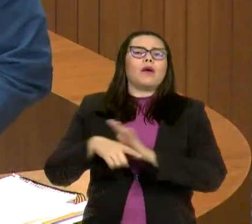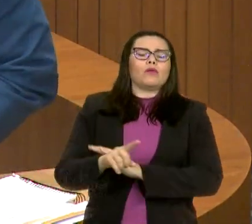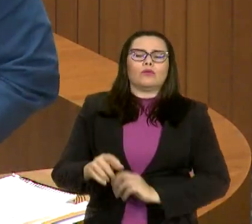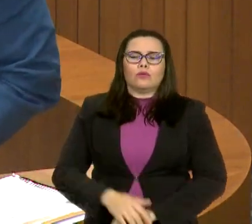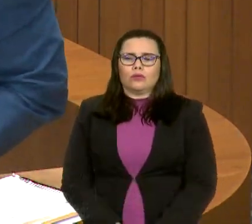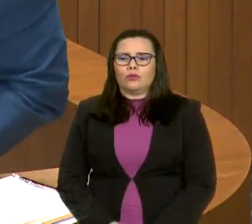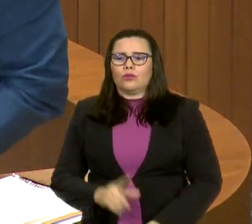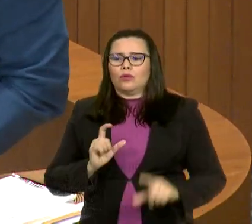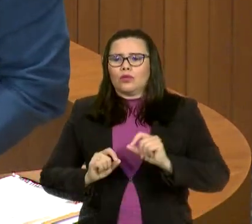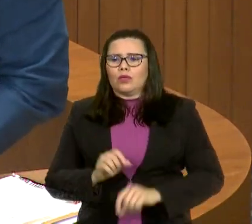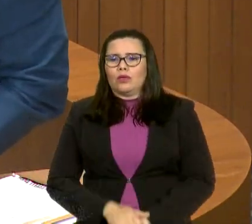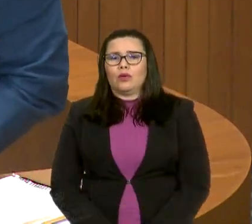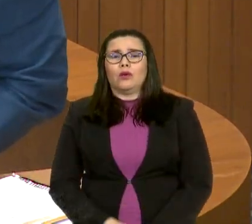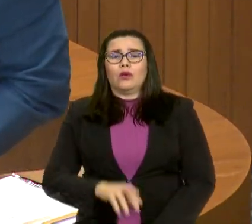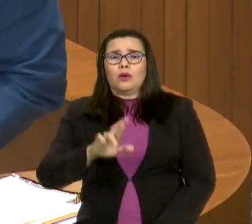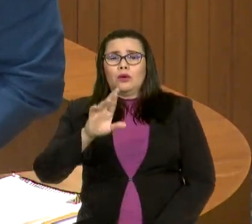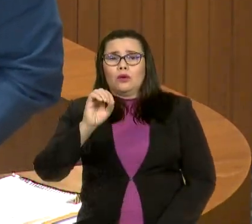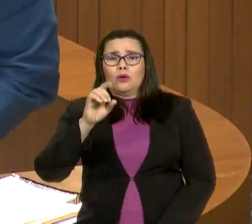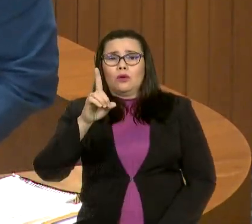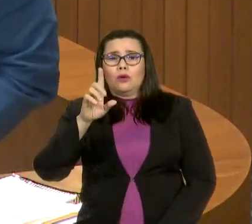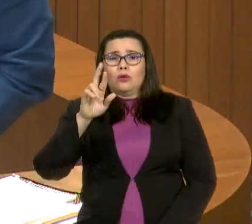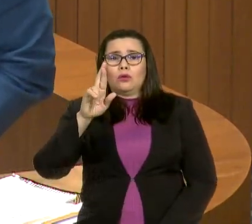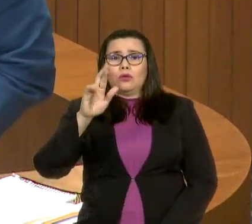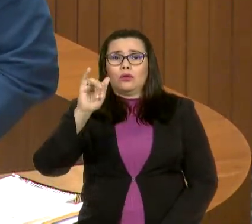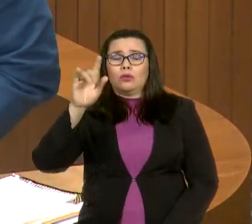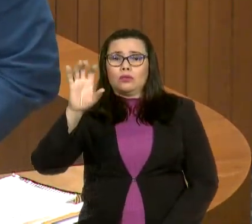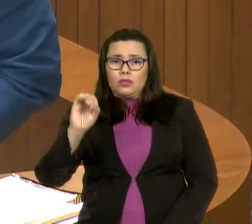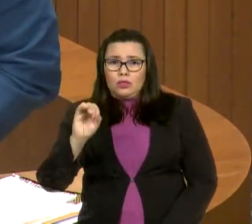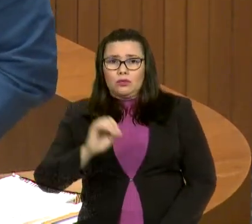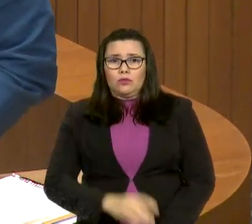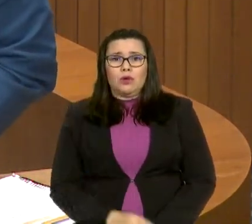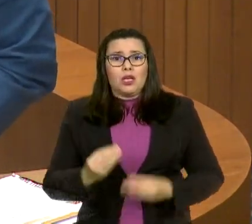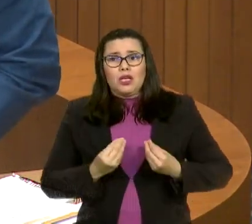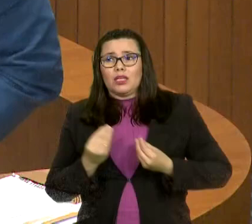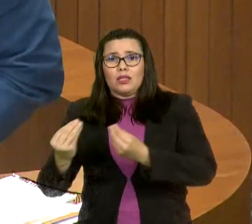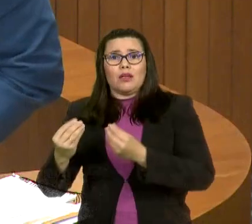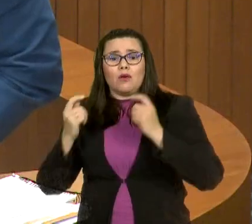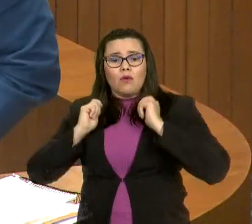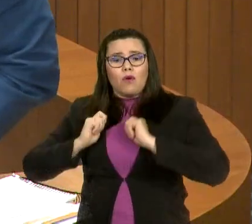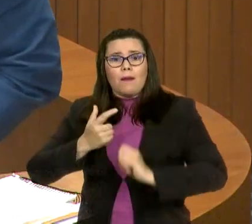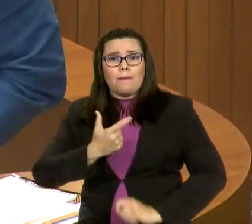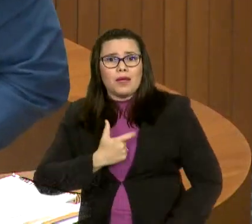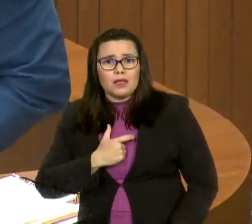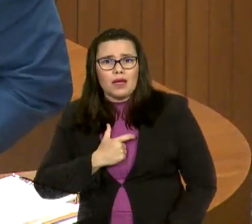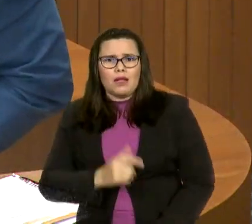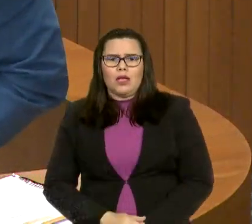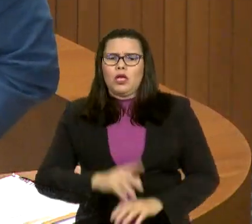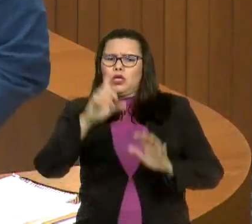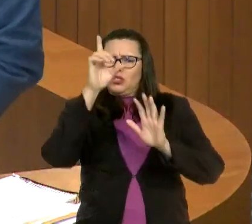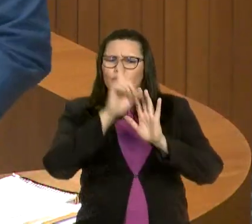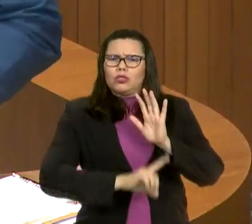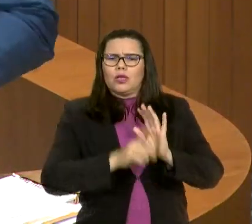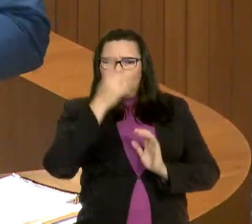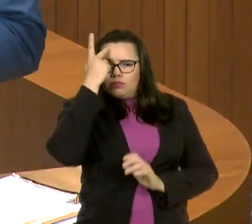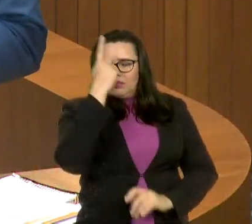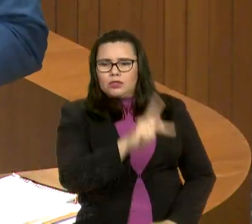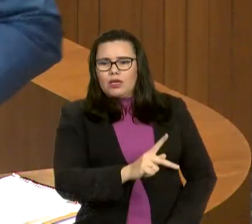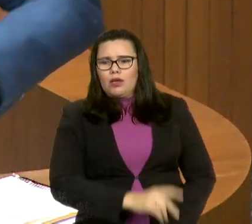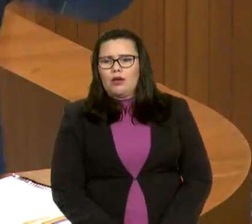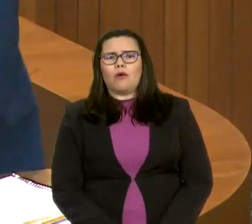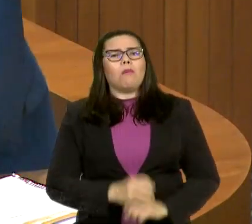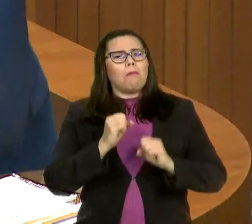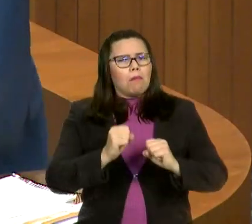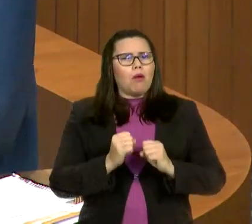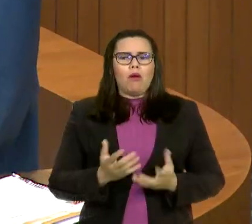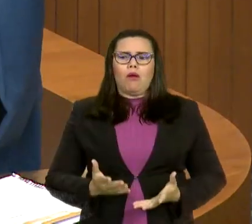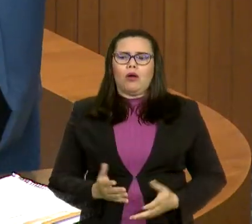Rodrigo, direito dele total, e eu respeito. Pode chegar, deputado Rodrigo, colocar quantas medalhas o senhor quiser.